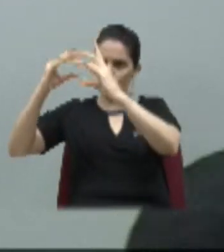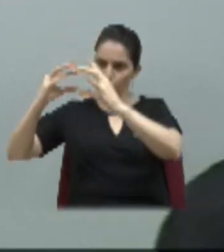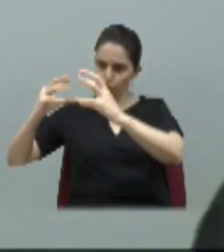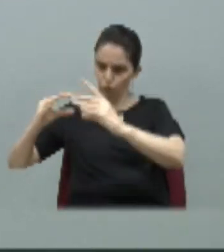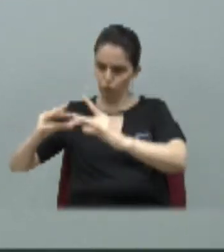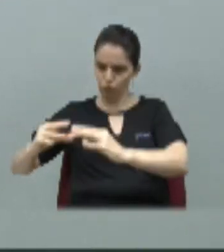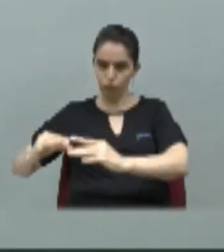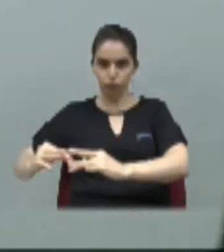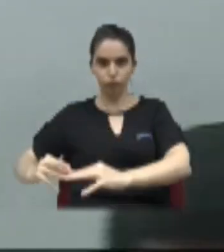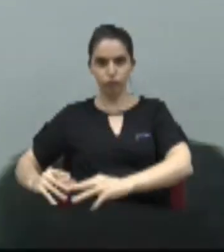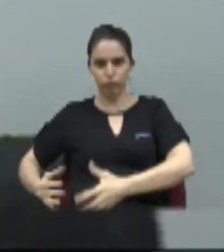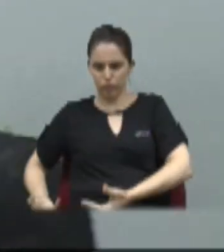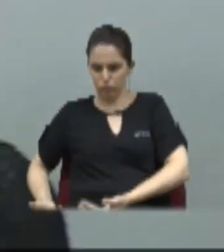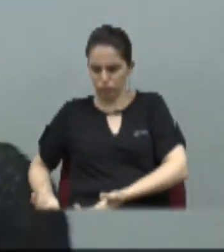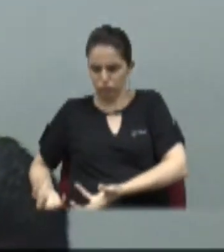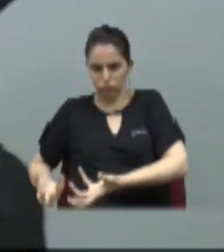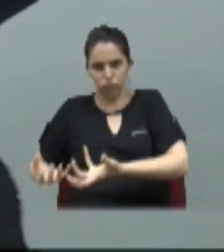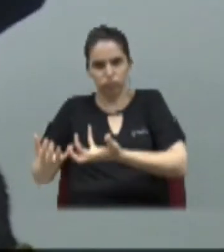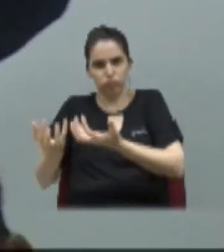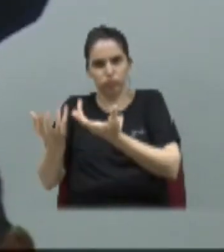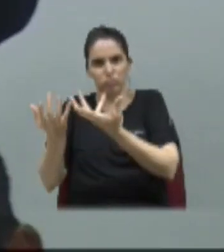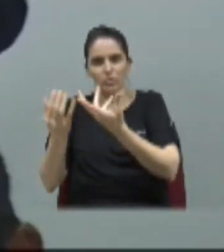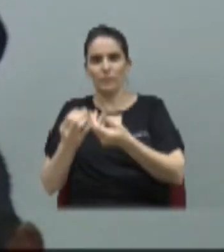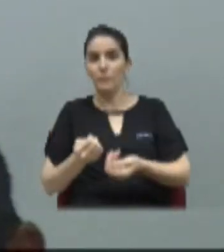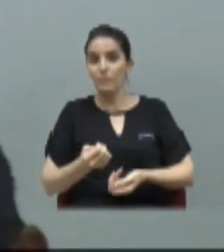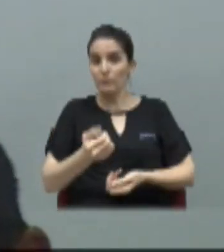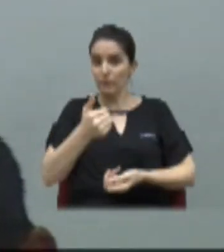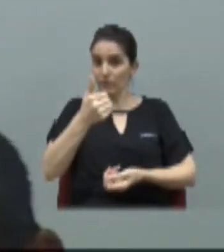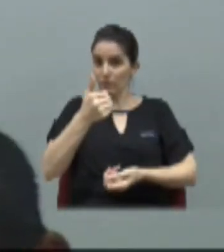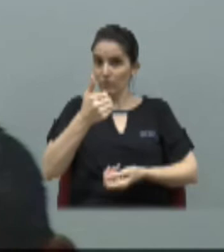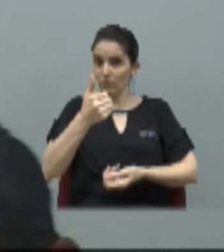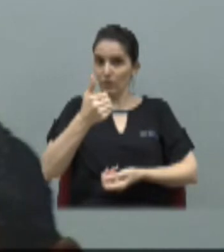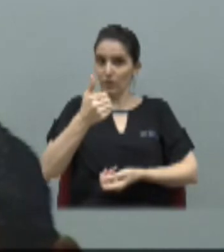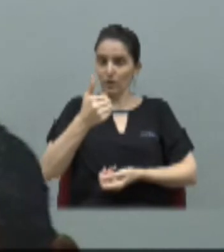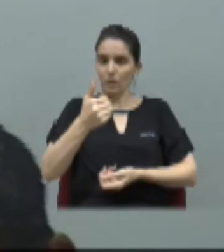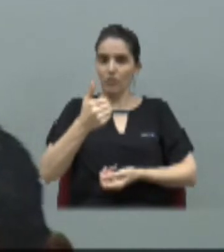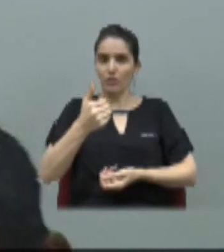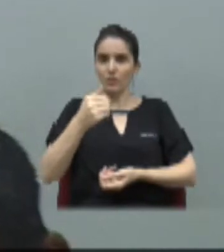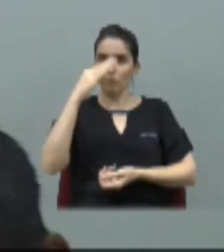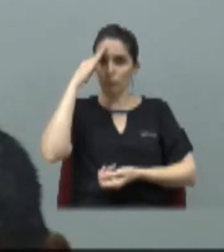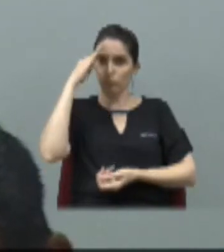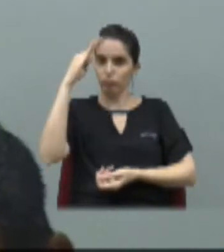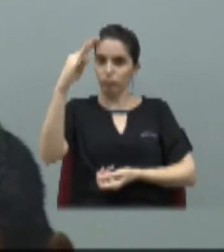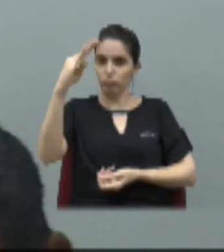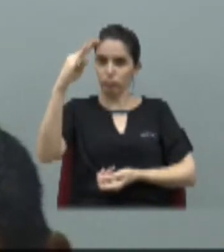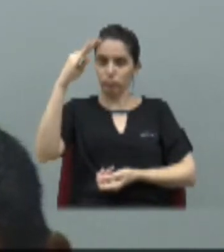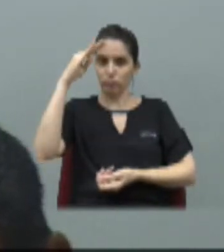implodindo, o fogo derrubou, e quase aqueles soldados da Polícia Militar,